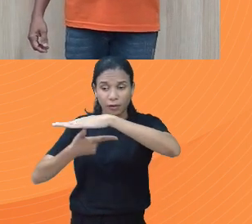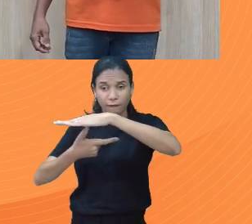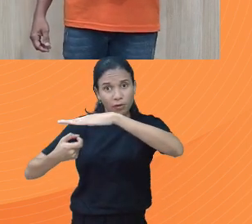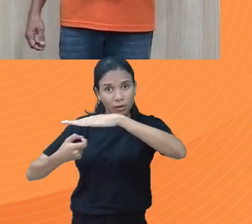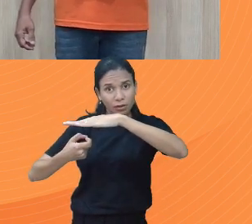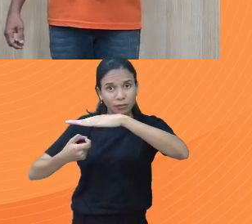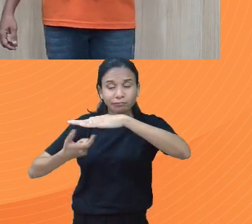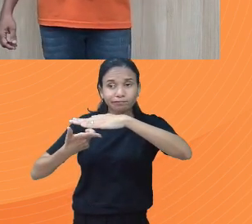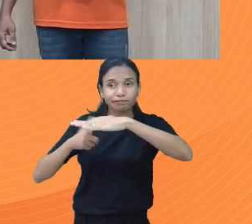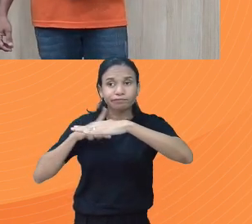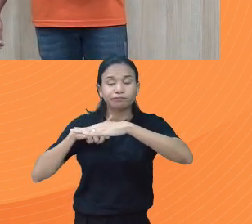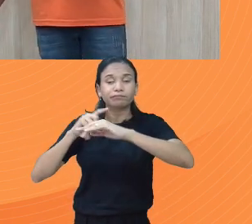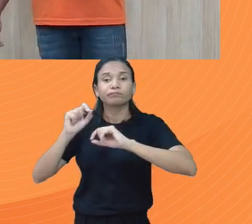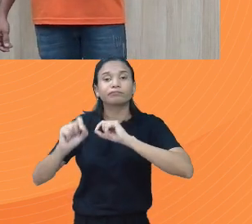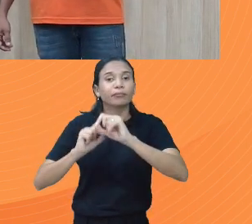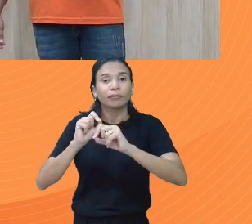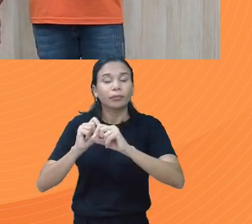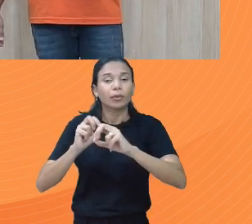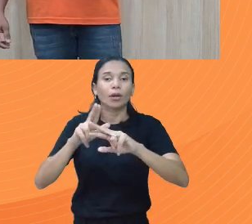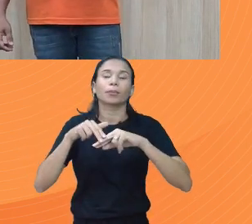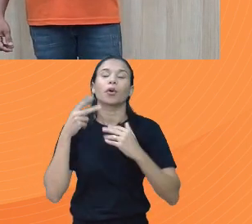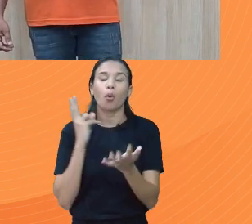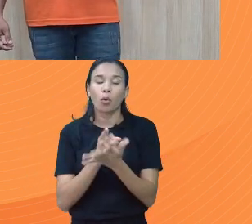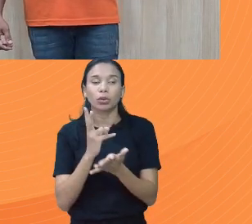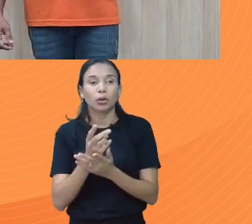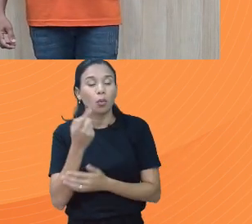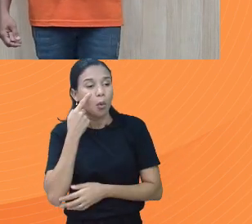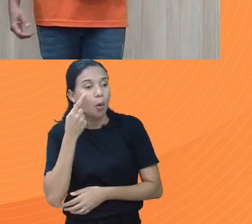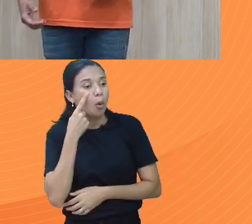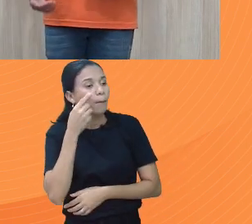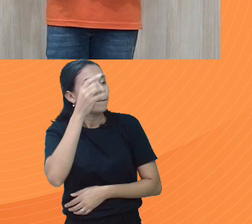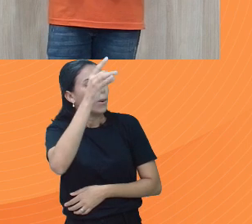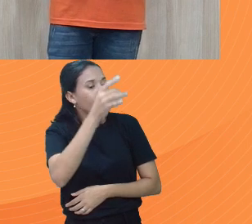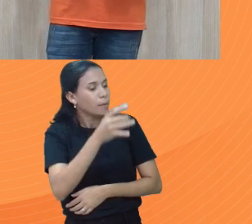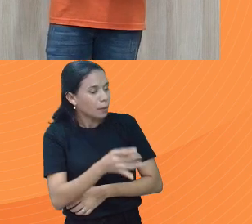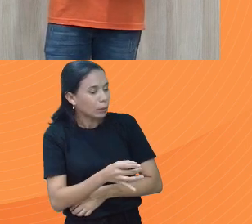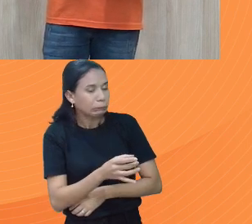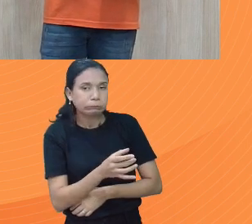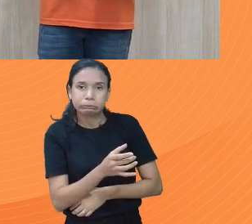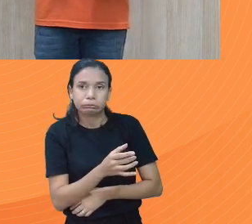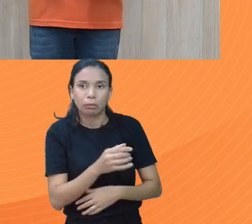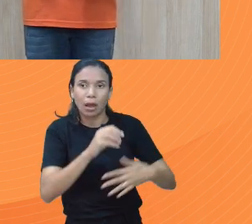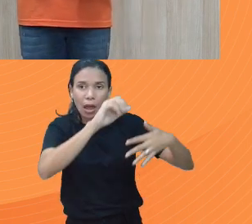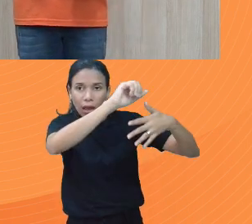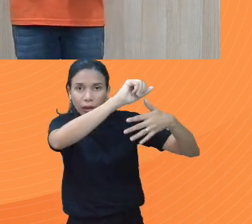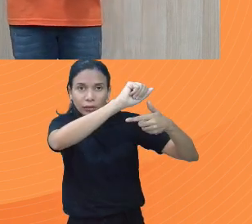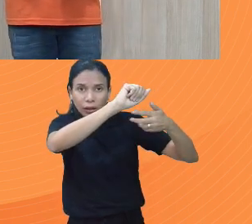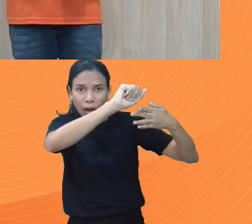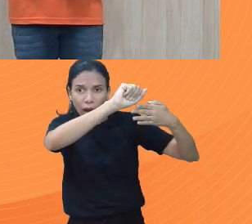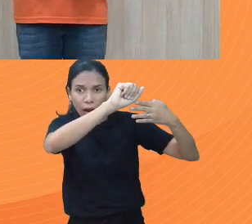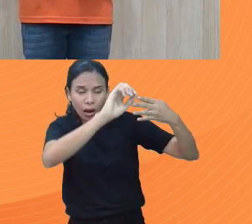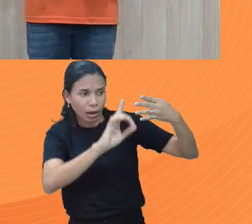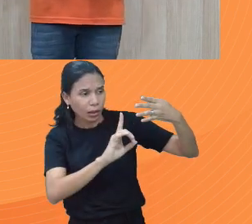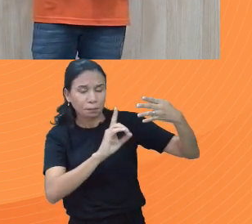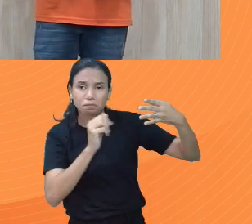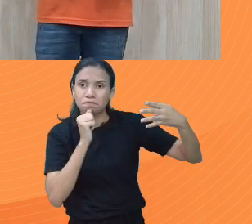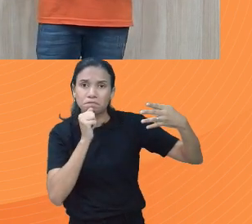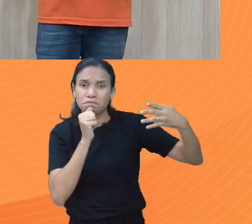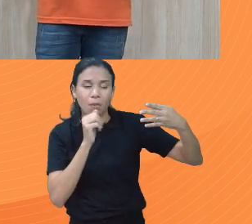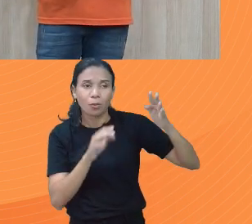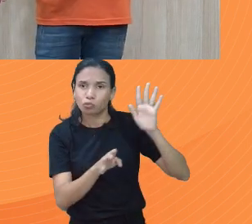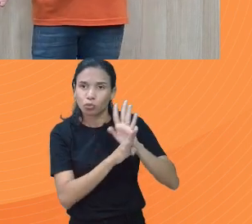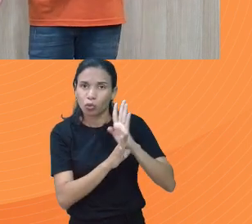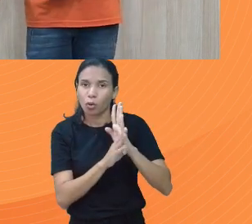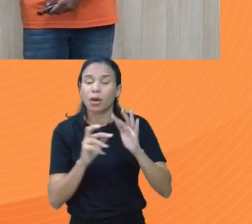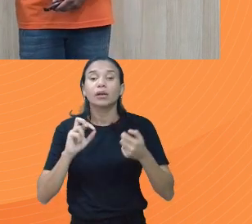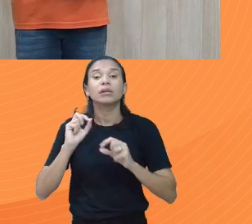vai dar 20. E eu continuo olhando para as alternativas e não encontro nenhuma alternativa ainda possível, o